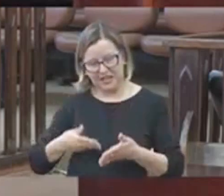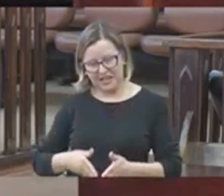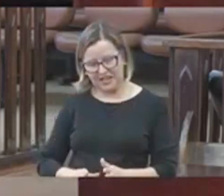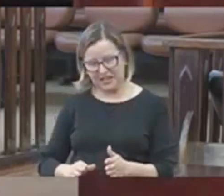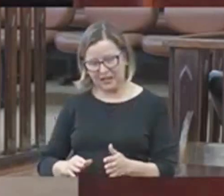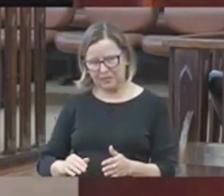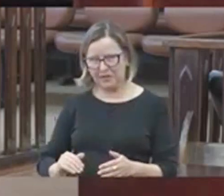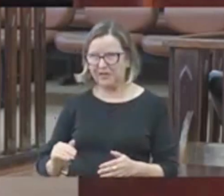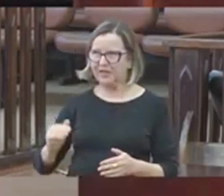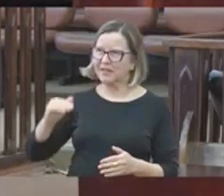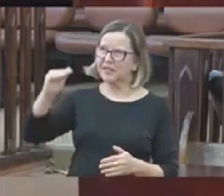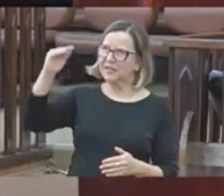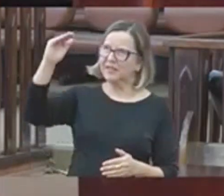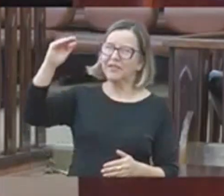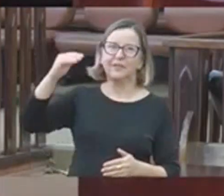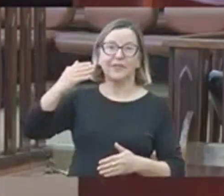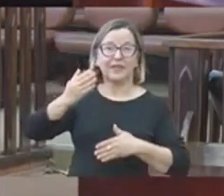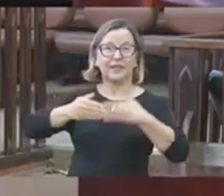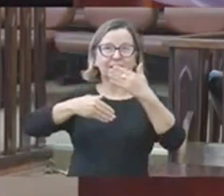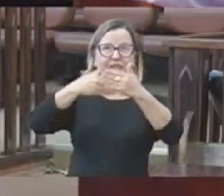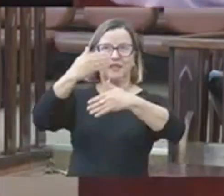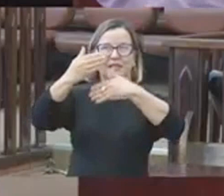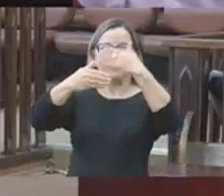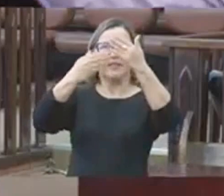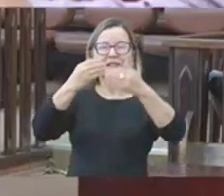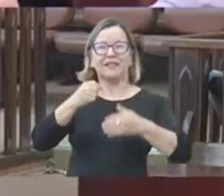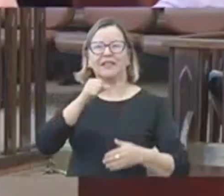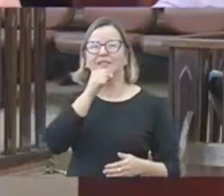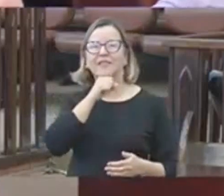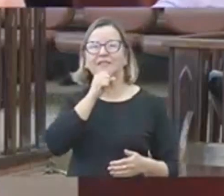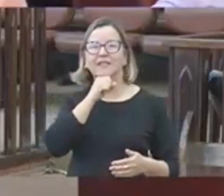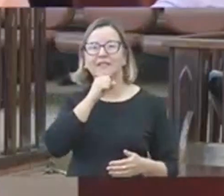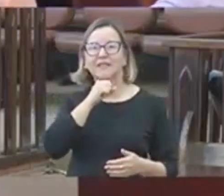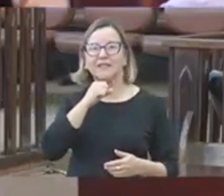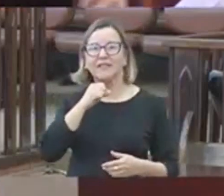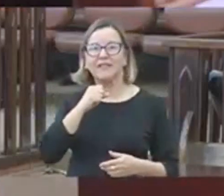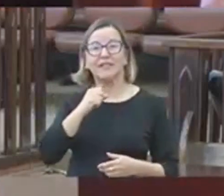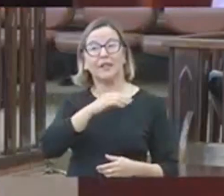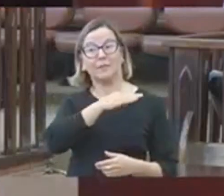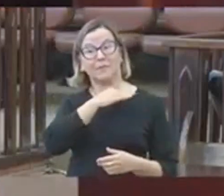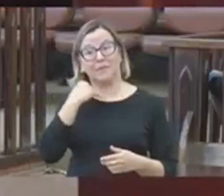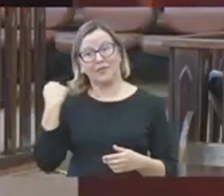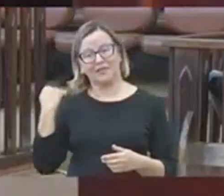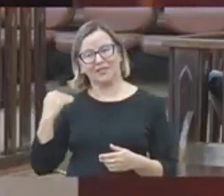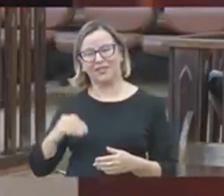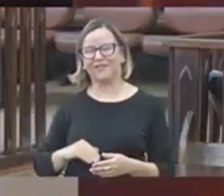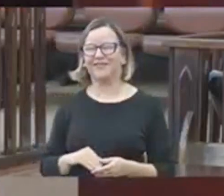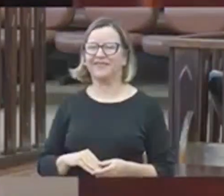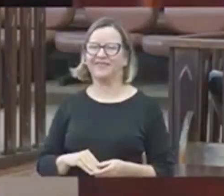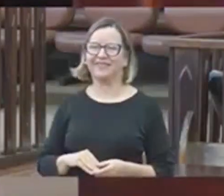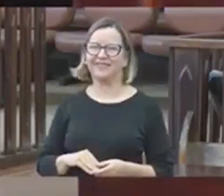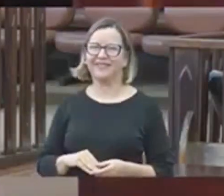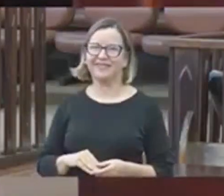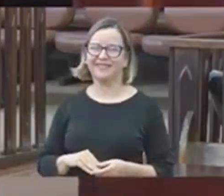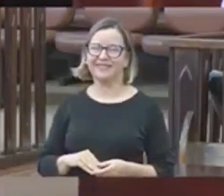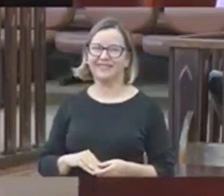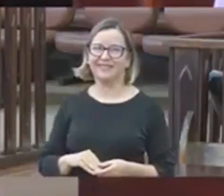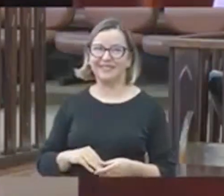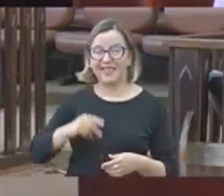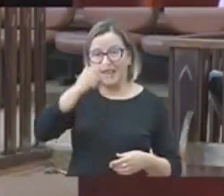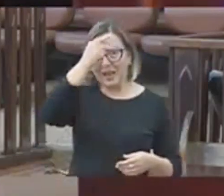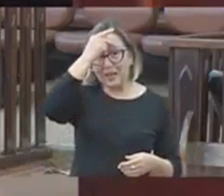crescimento, desenvolvimento, envelhecimento e morte. O homem tem a